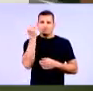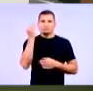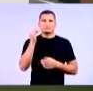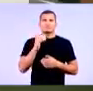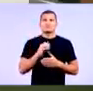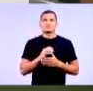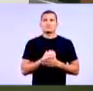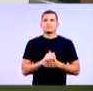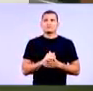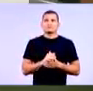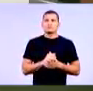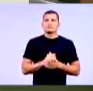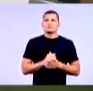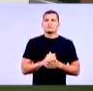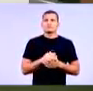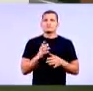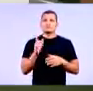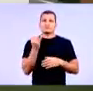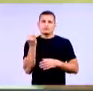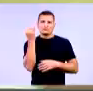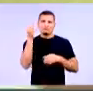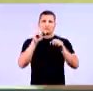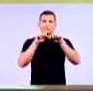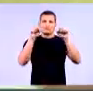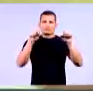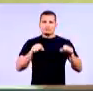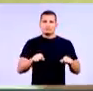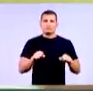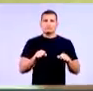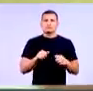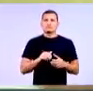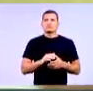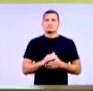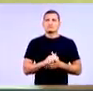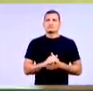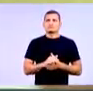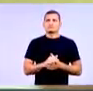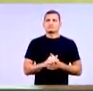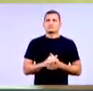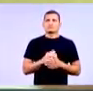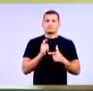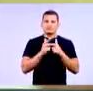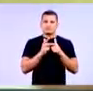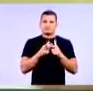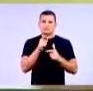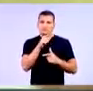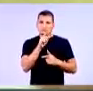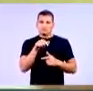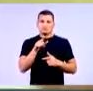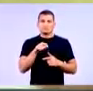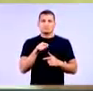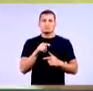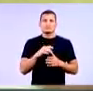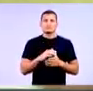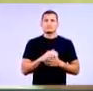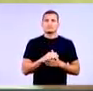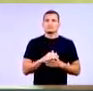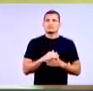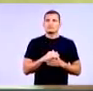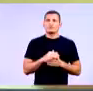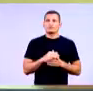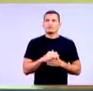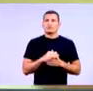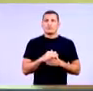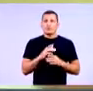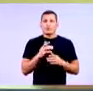feedback, né, para o sistema? É importantíssimo, viu, professor? Porque é aí que nós vamos trabalhar